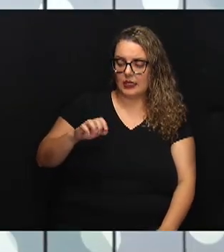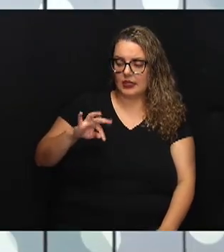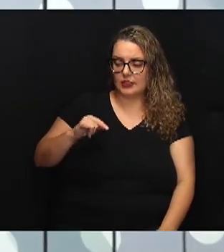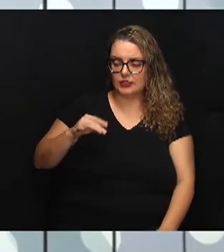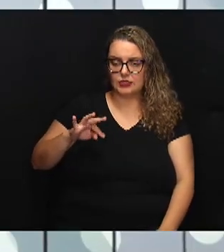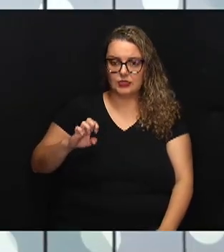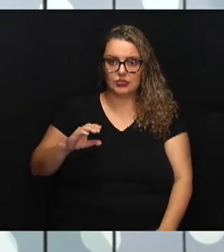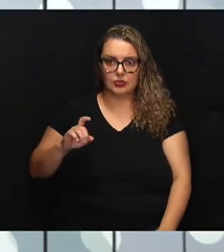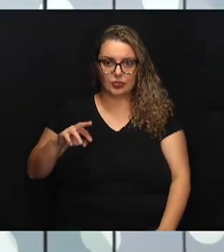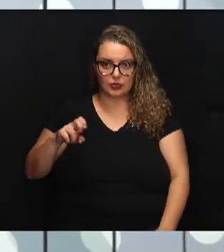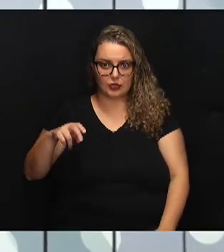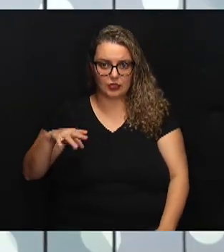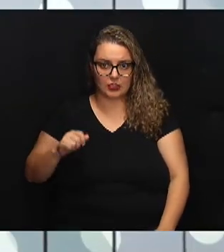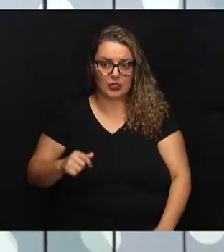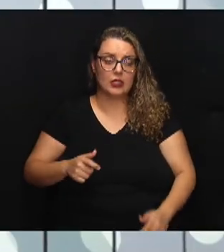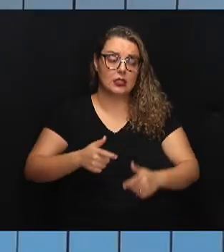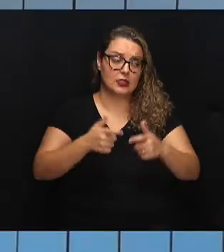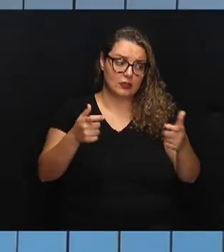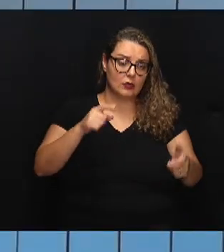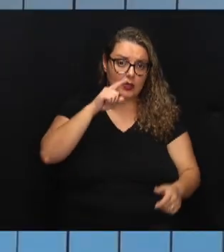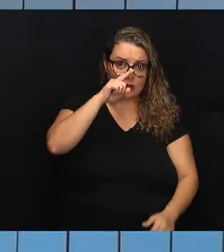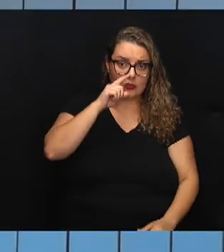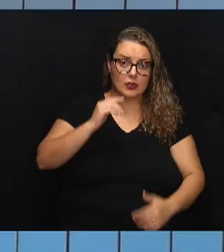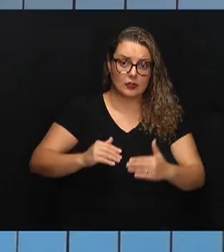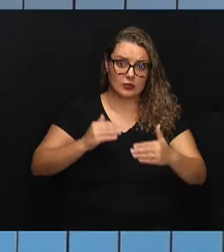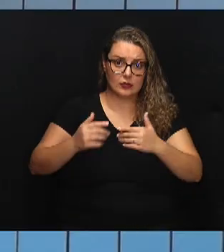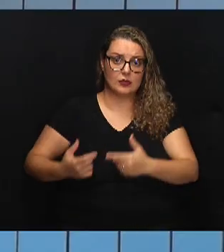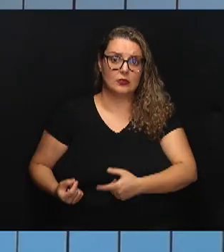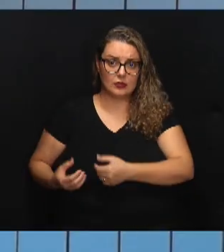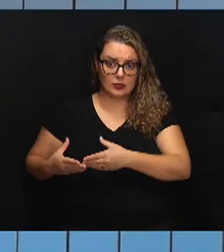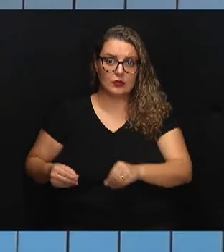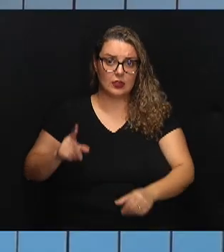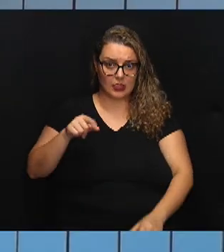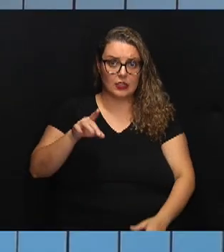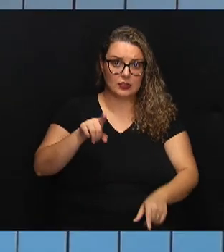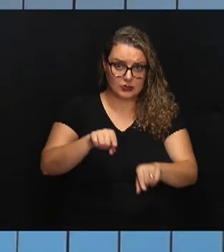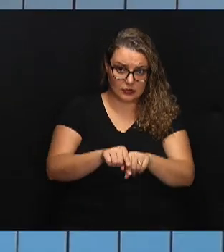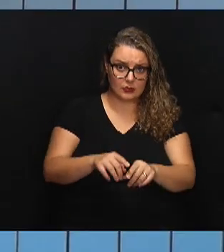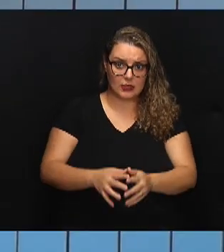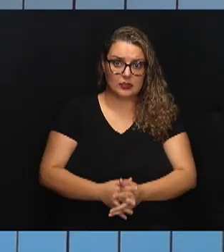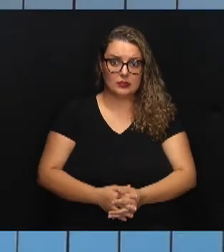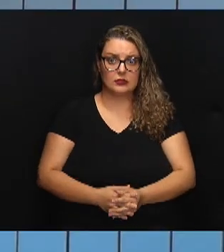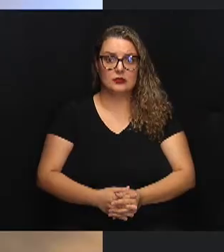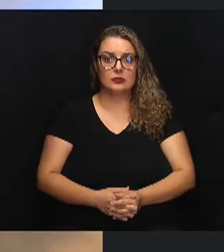correndo maior risco de desenvolver um câncer de pâncreas, é isso também?